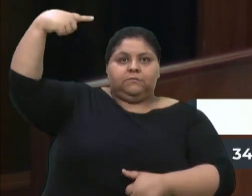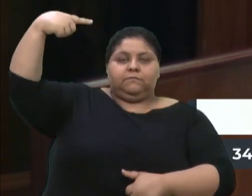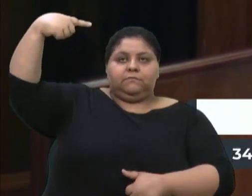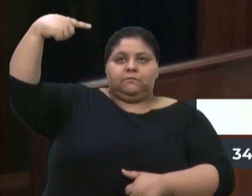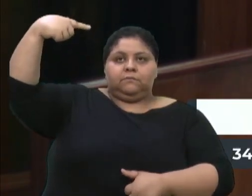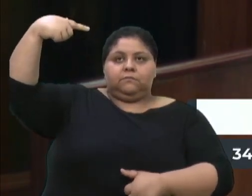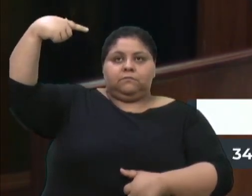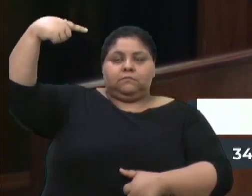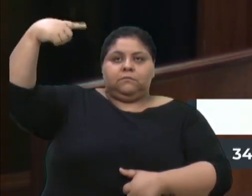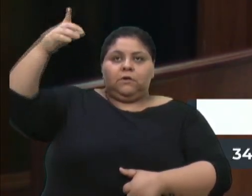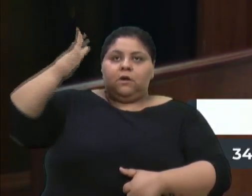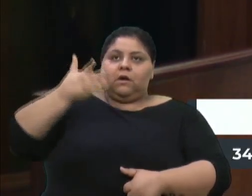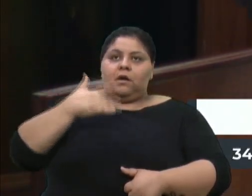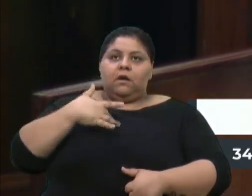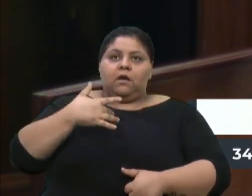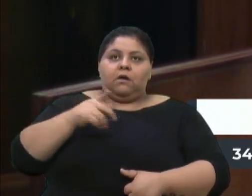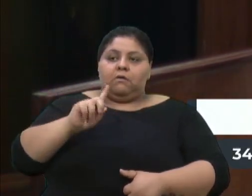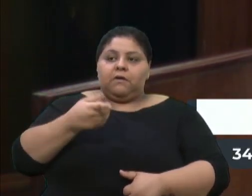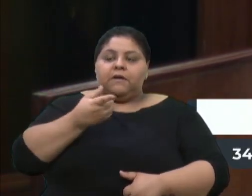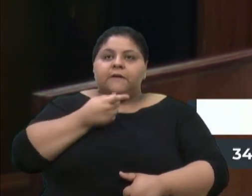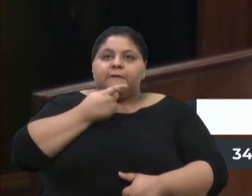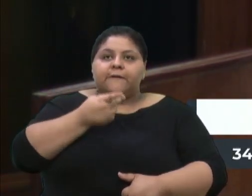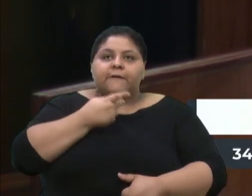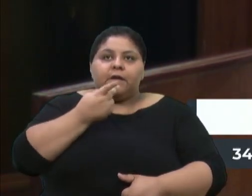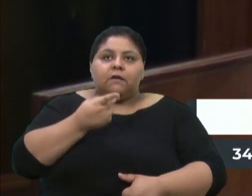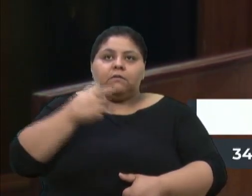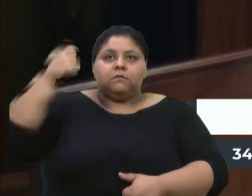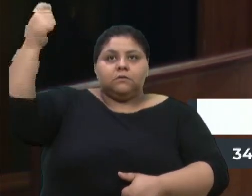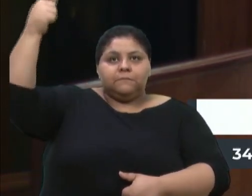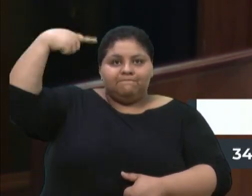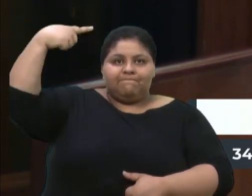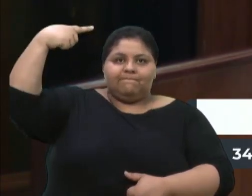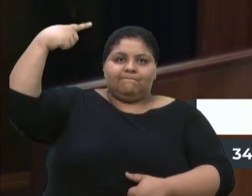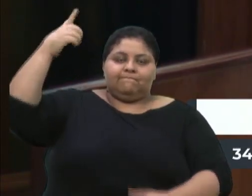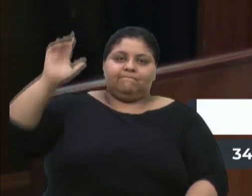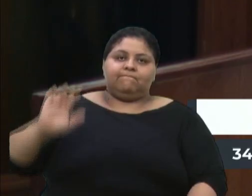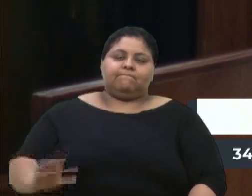Eu nem quero falar da troca de lâmpadas.